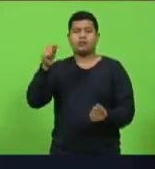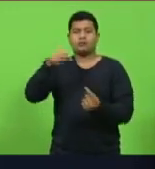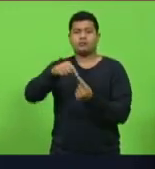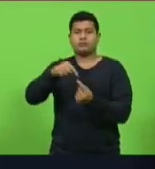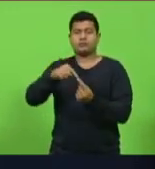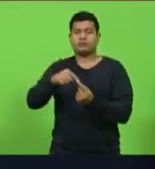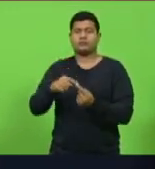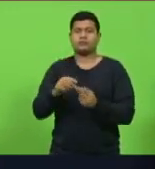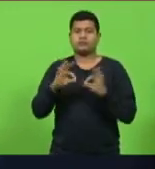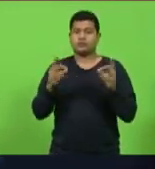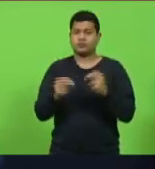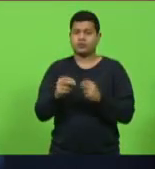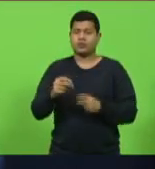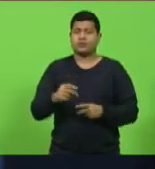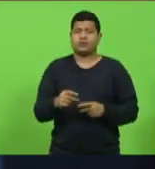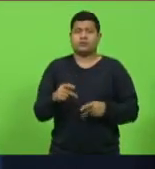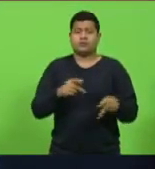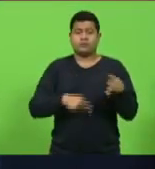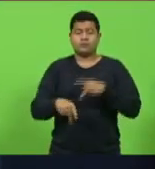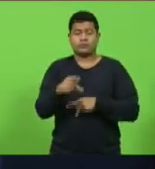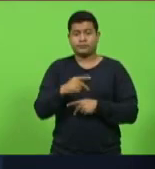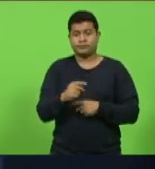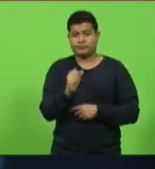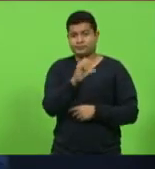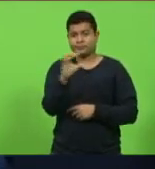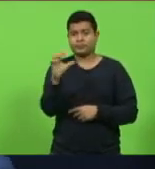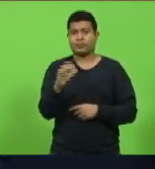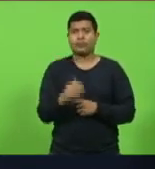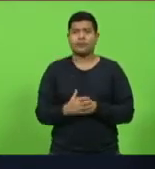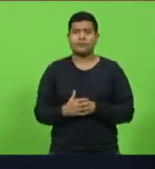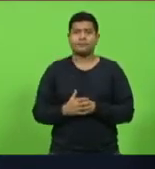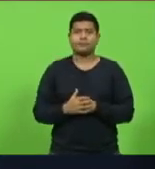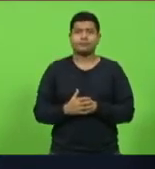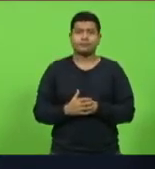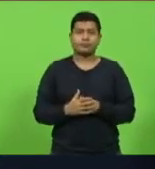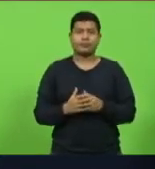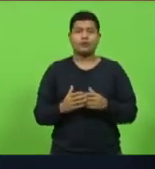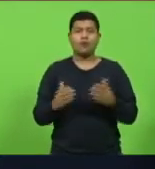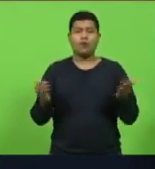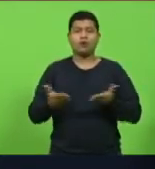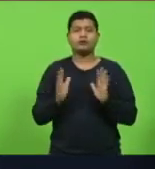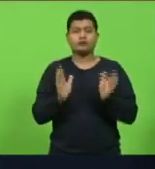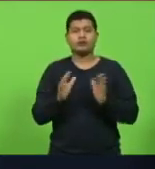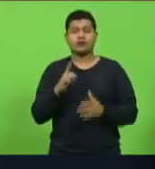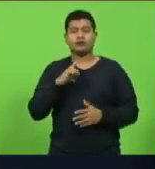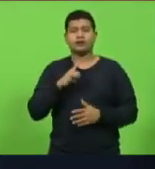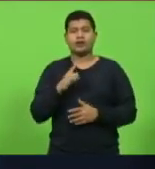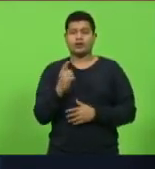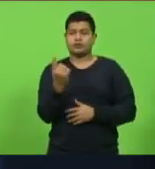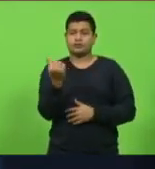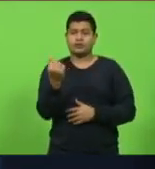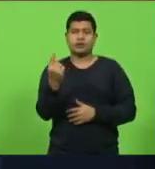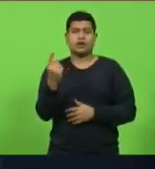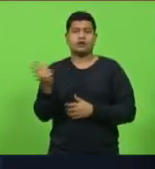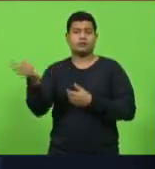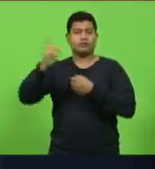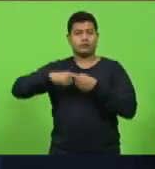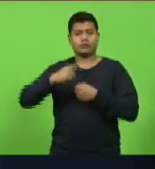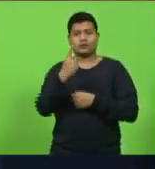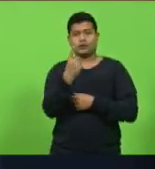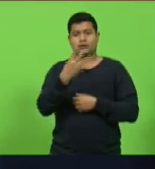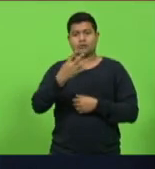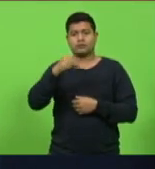de todos nós Catarinense e que estão e hoje já depositados né quatorze milhões de reais